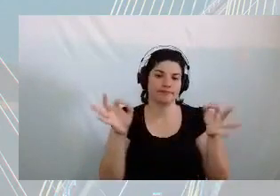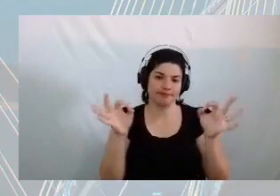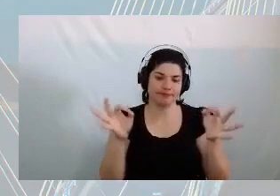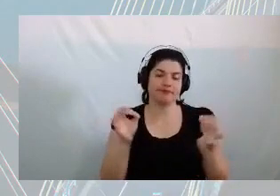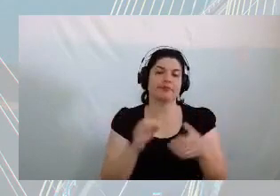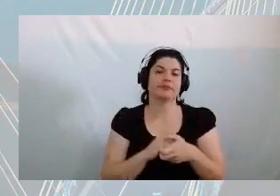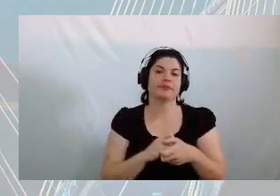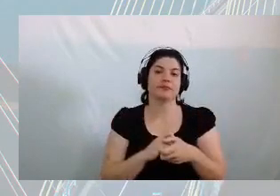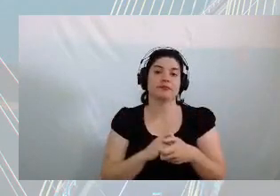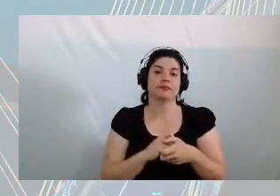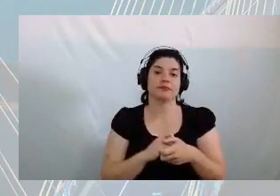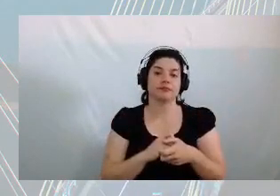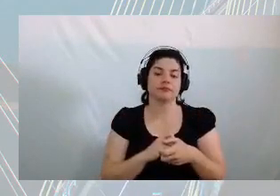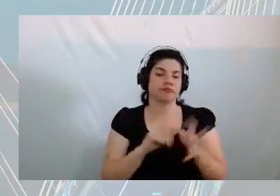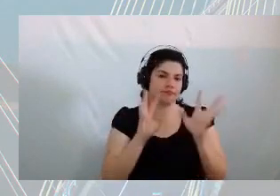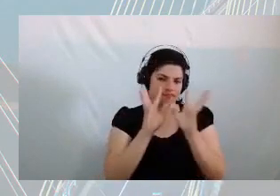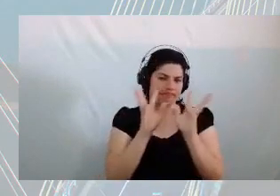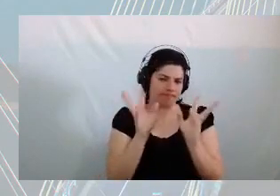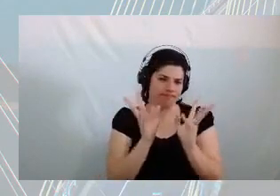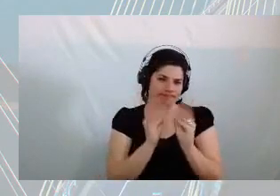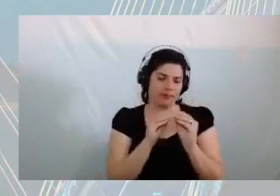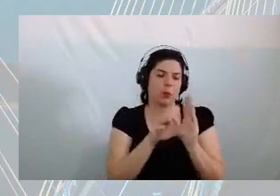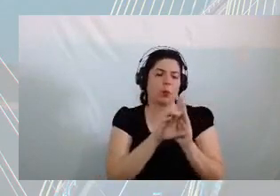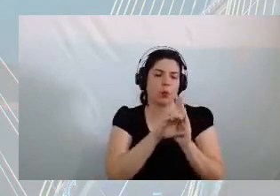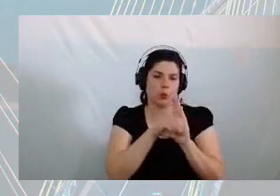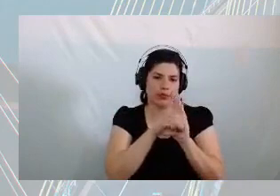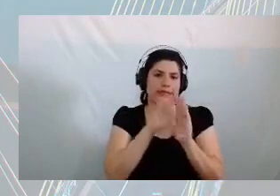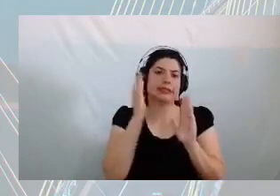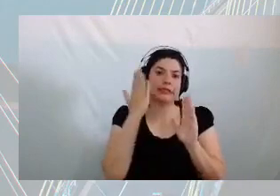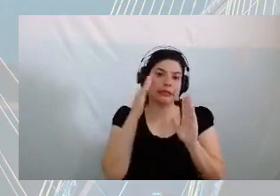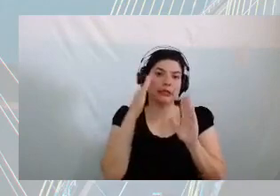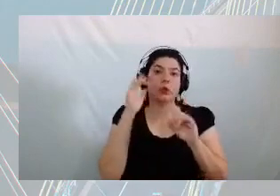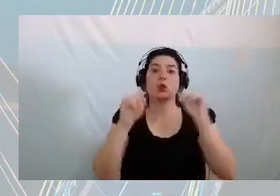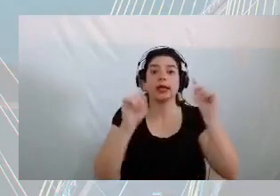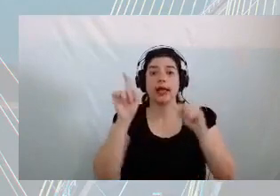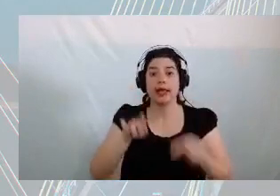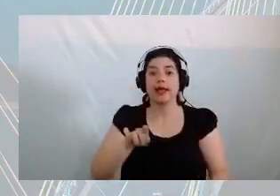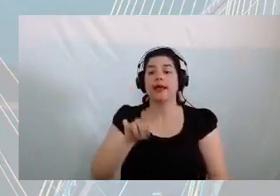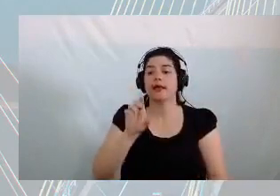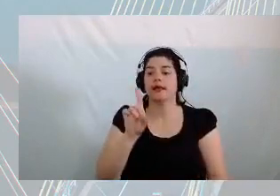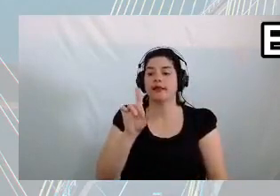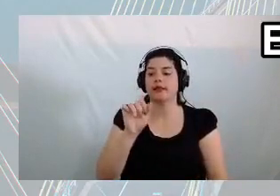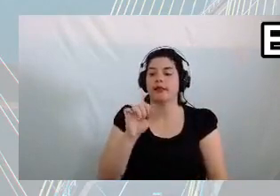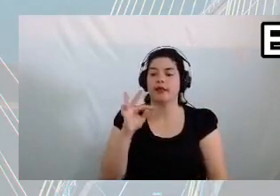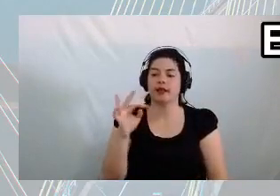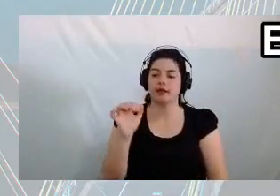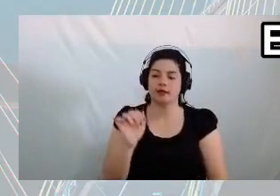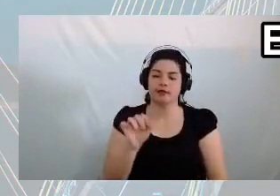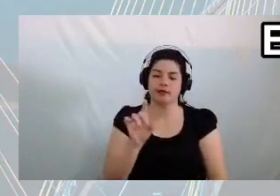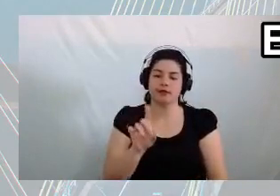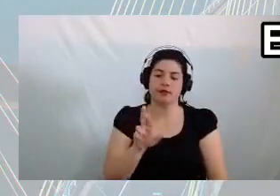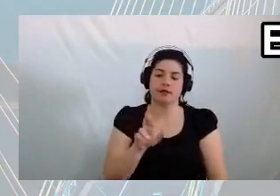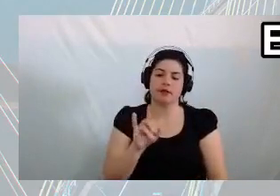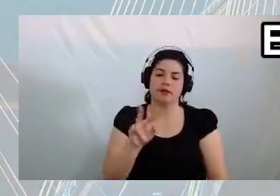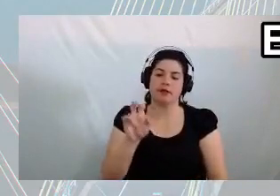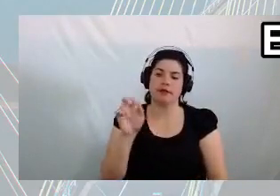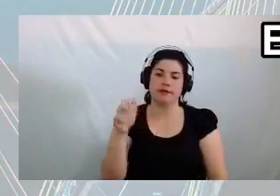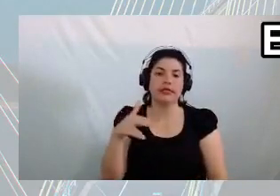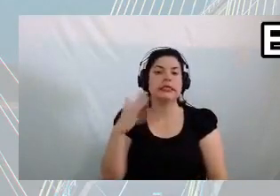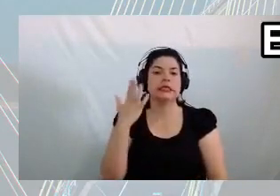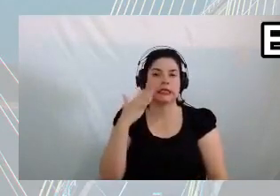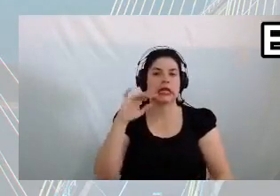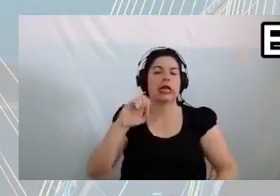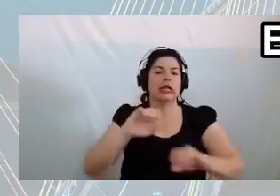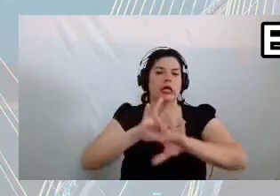dado todo esse conceito, né, o entendimento do que é uma jornada data-driven, eu acho que fica bem claro. E eu acho que já é, de certa forma,